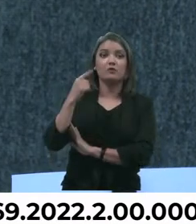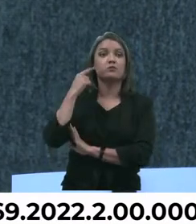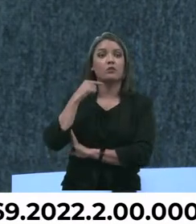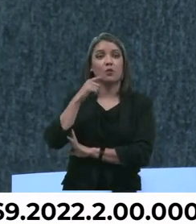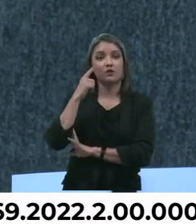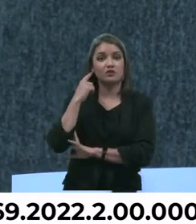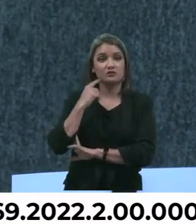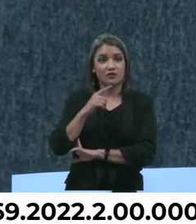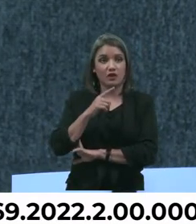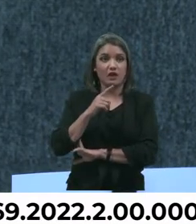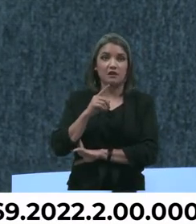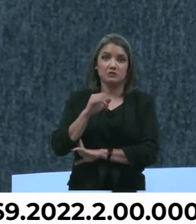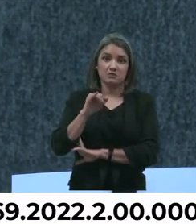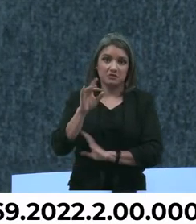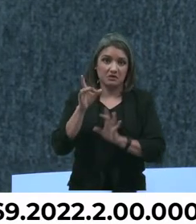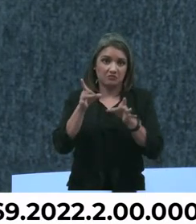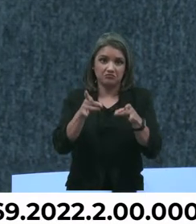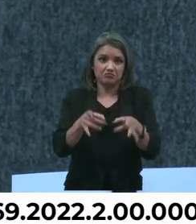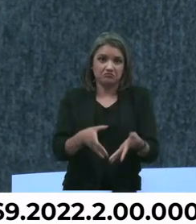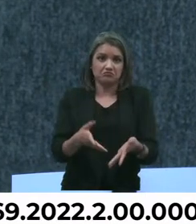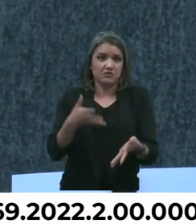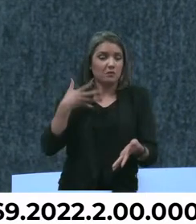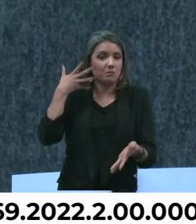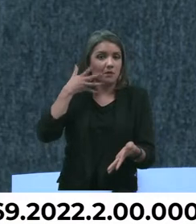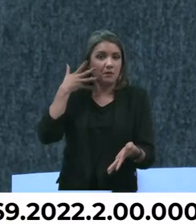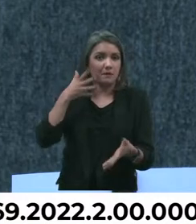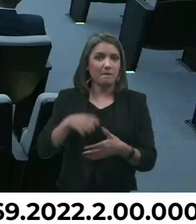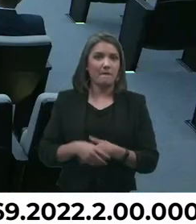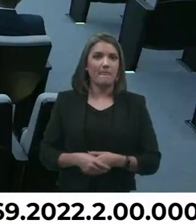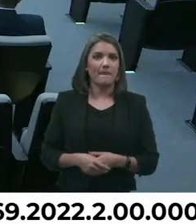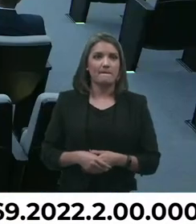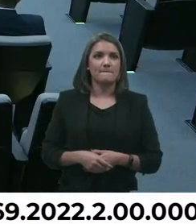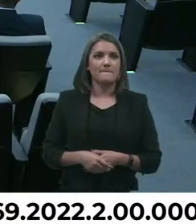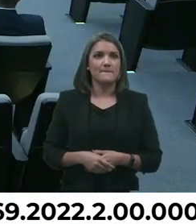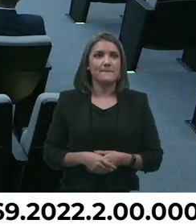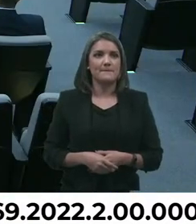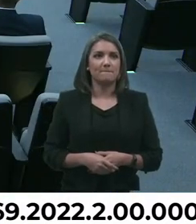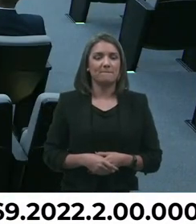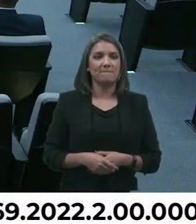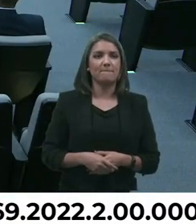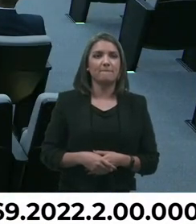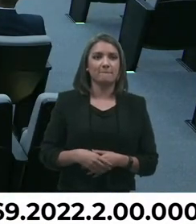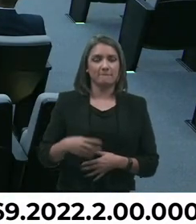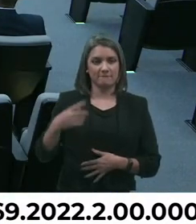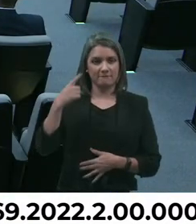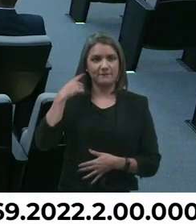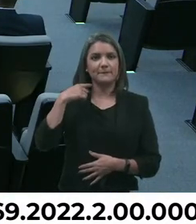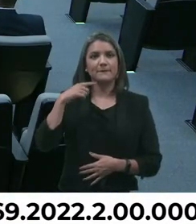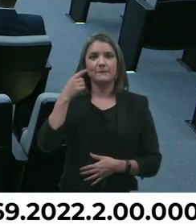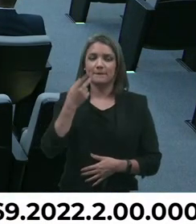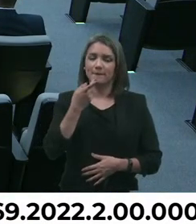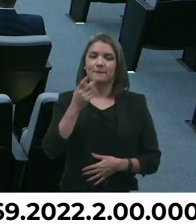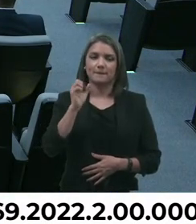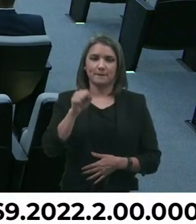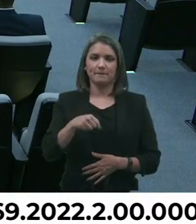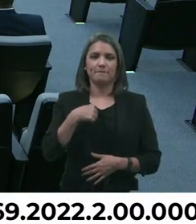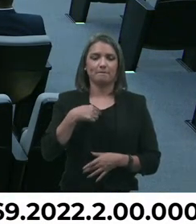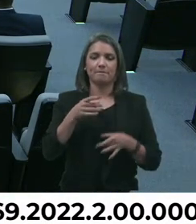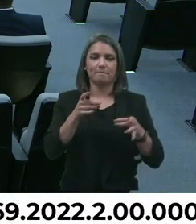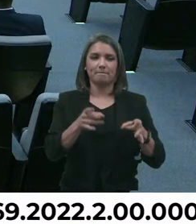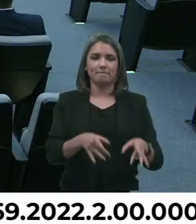abre mão da sustentação oral. Eu abro mão da sustentação oral, eminente ministra.